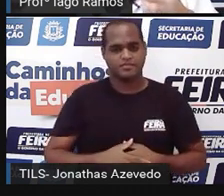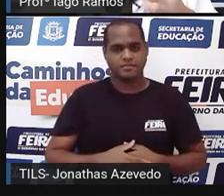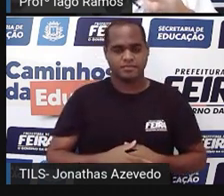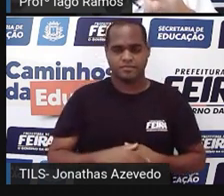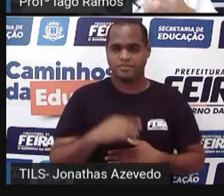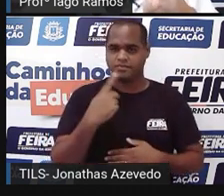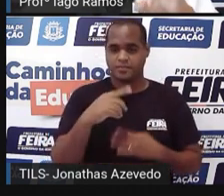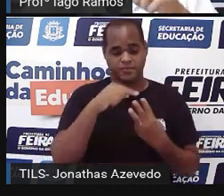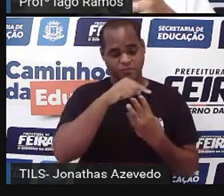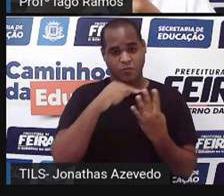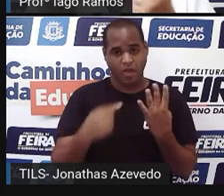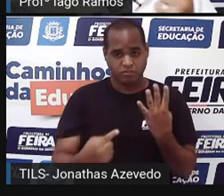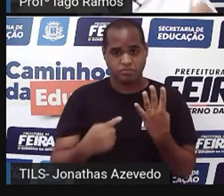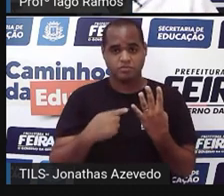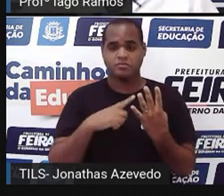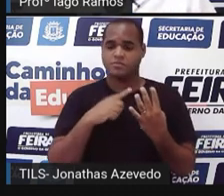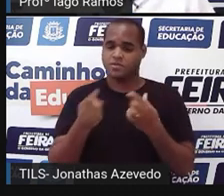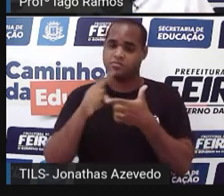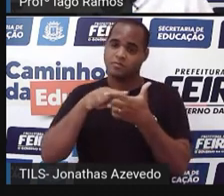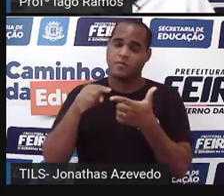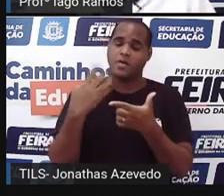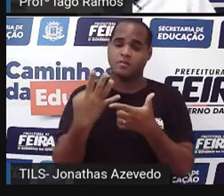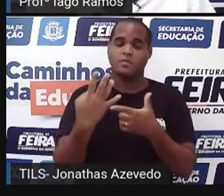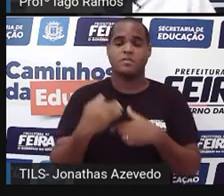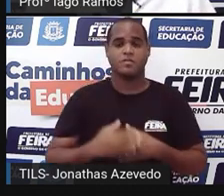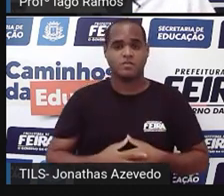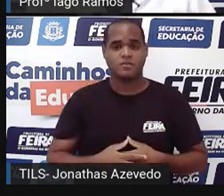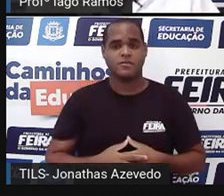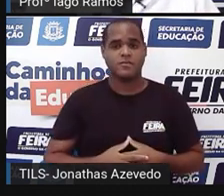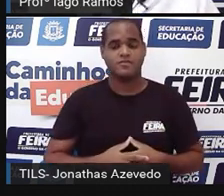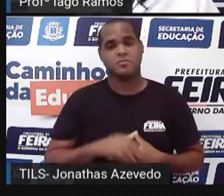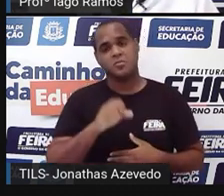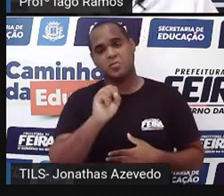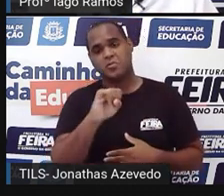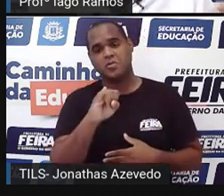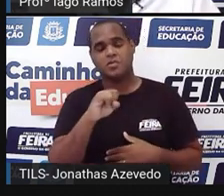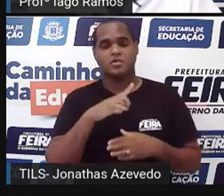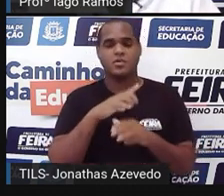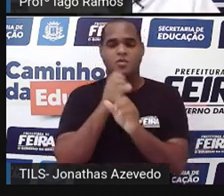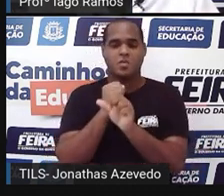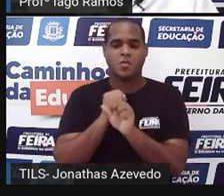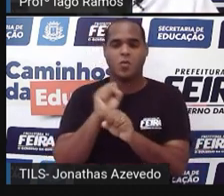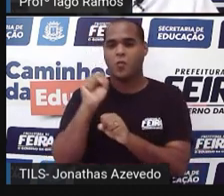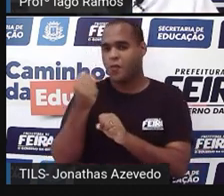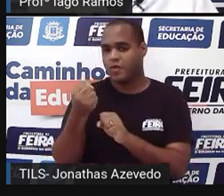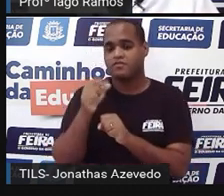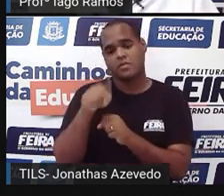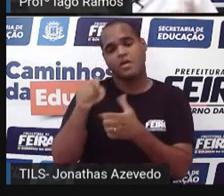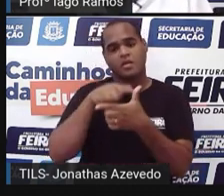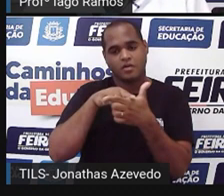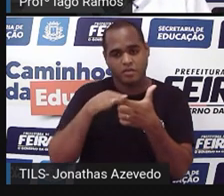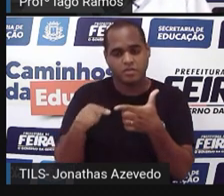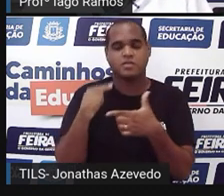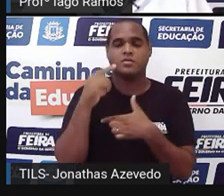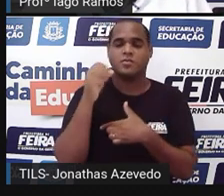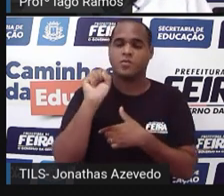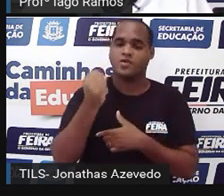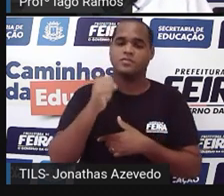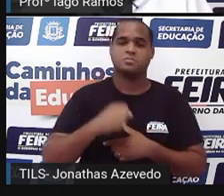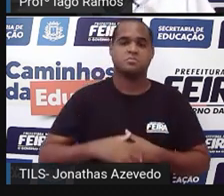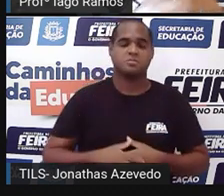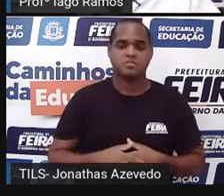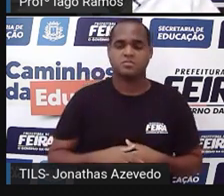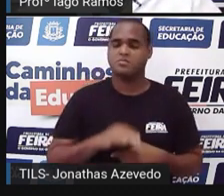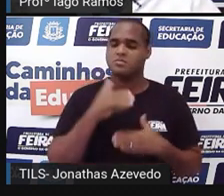quatro números depois você vai dividir por quatro se você somou oito números depois você vai